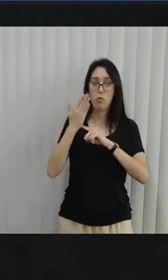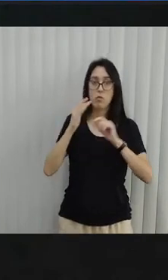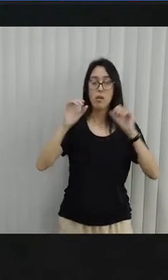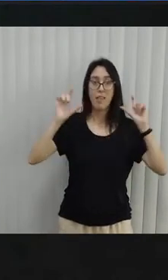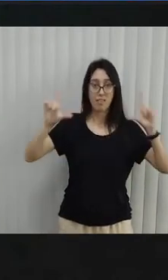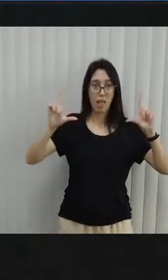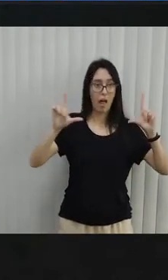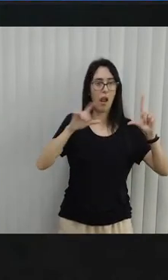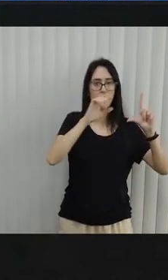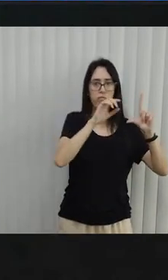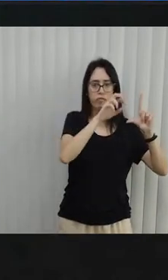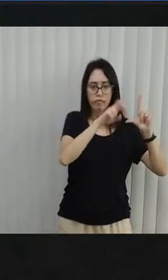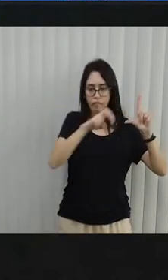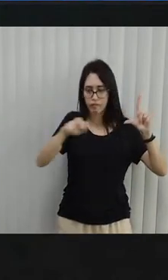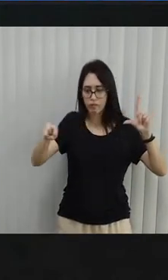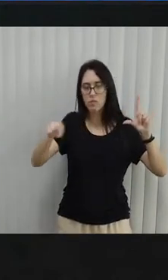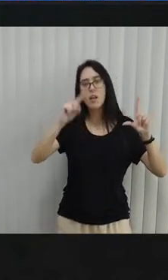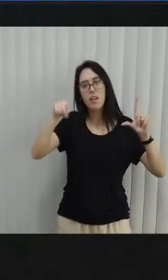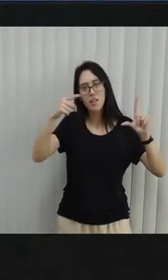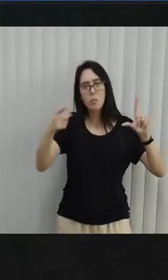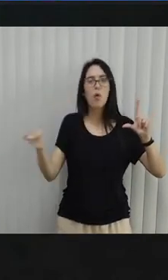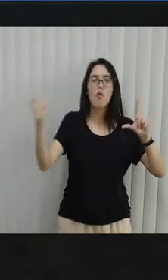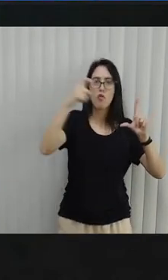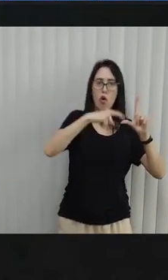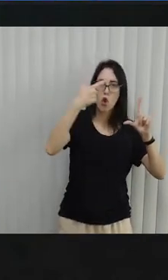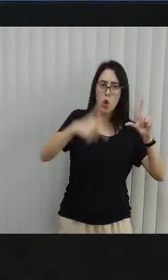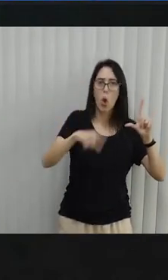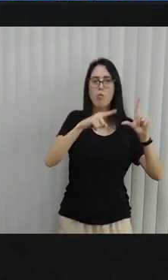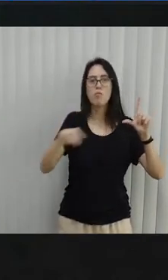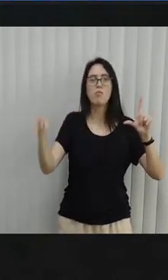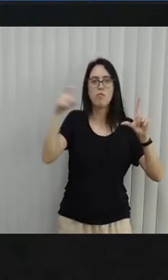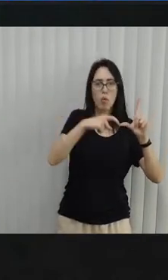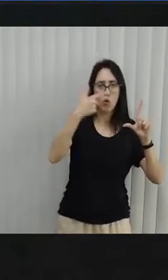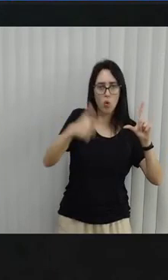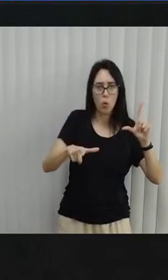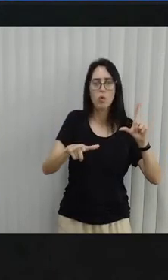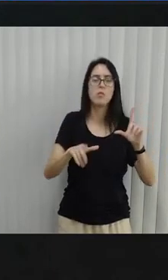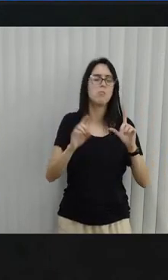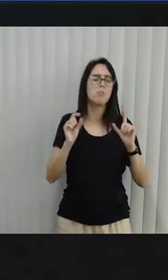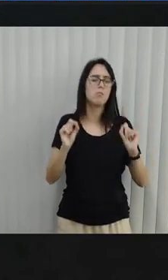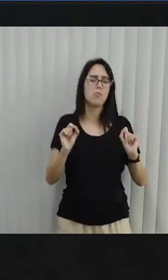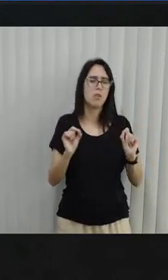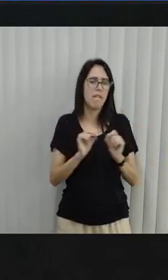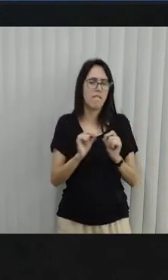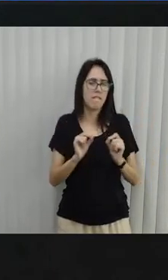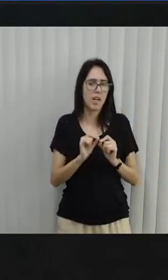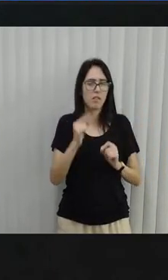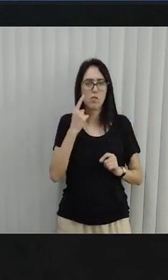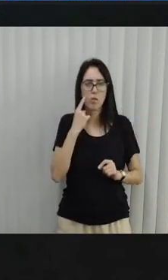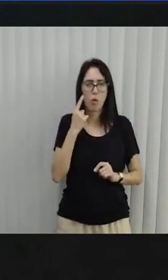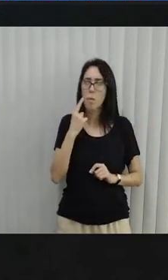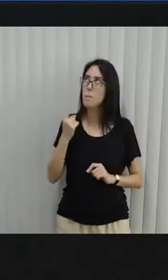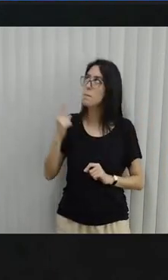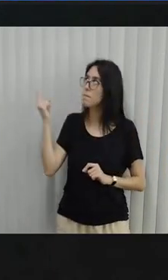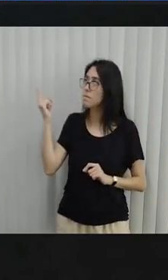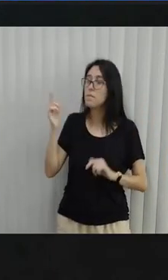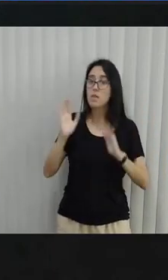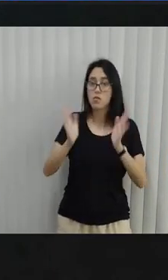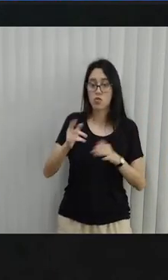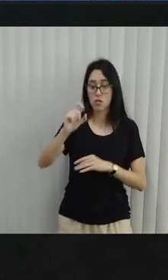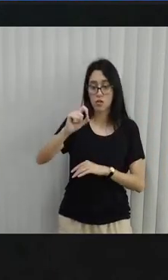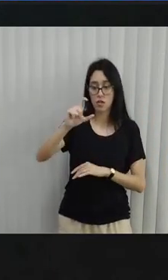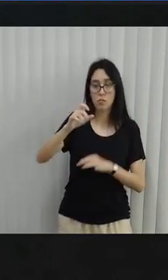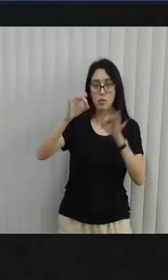e depois ele volta e aparece de novo, volta e aparece de novo, beleza? Então o que, que eu vou fazer? A gente já definiu aqui um tamanho para ele,